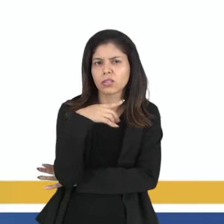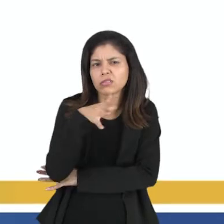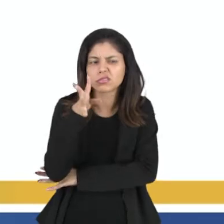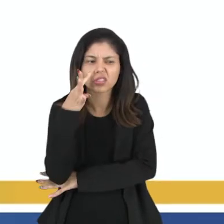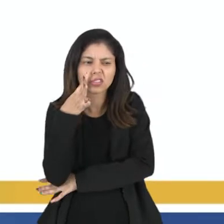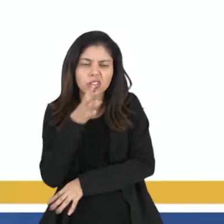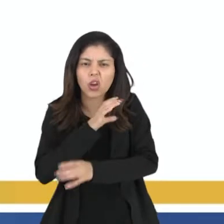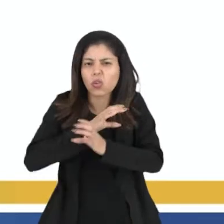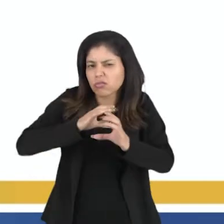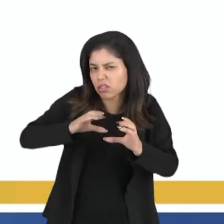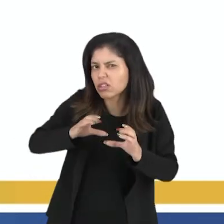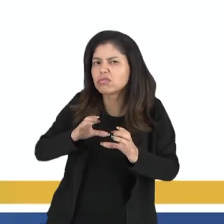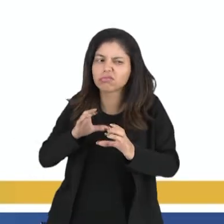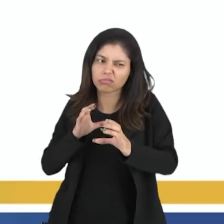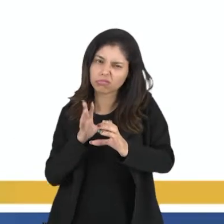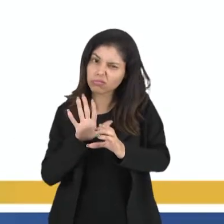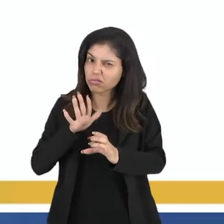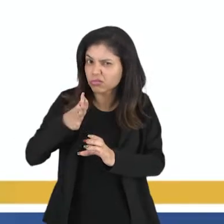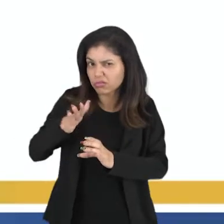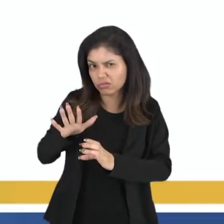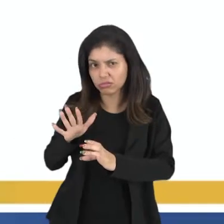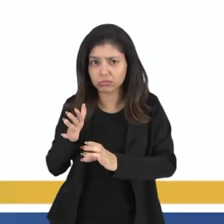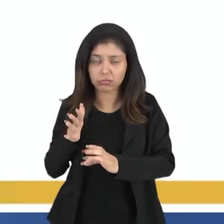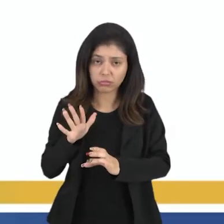é desnecessário